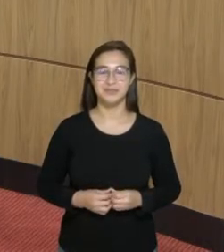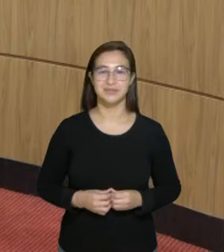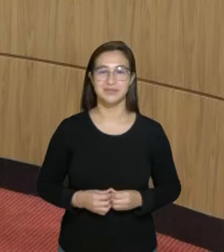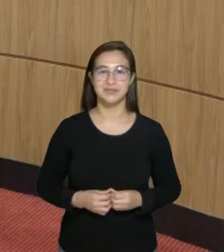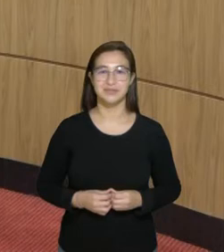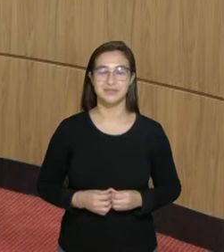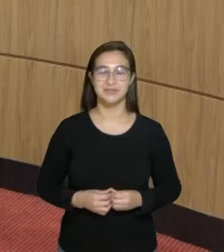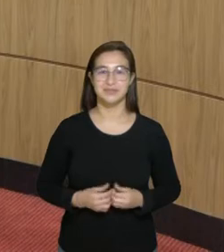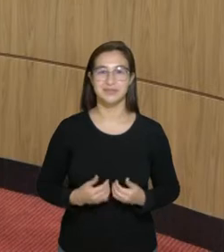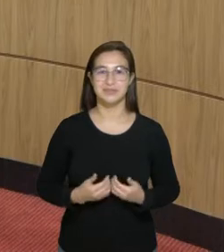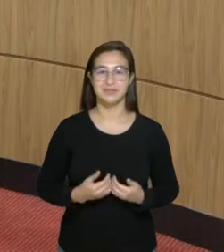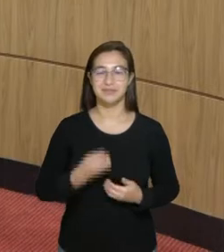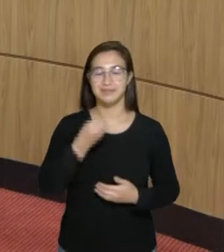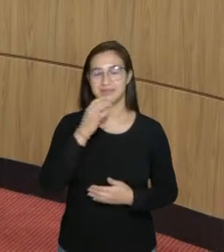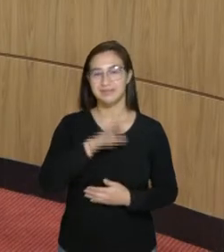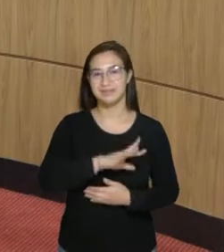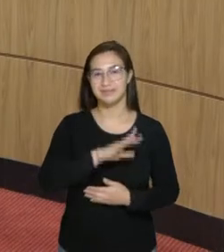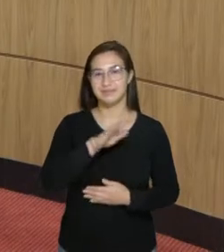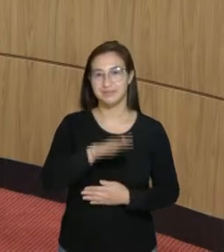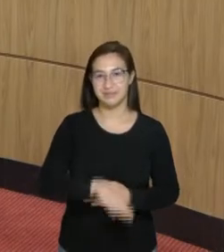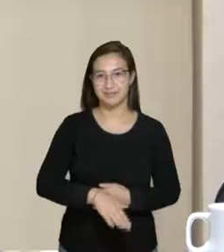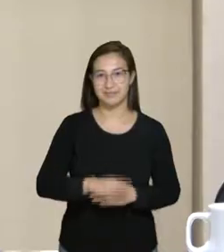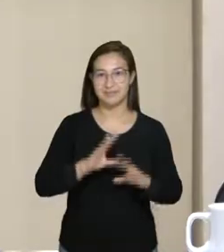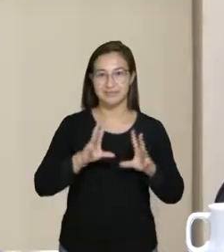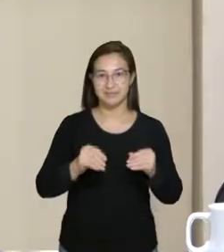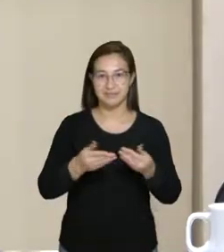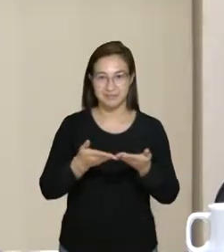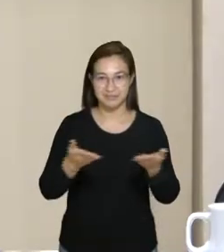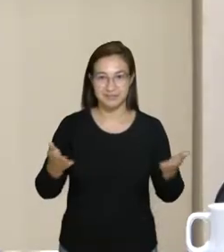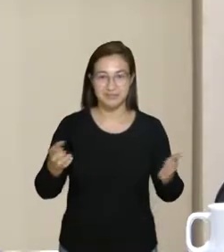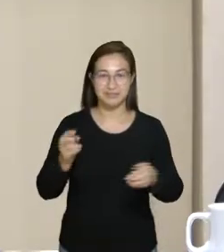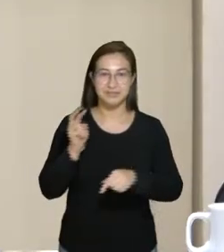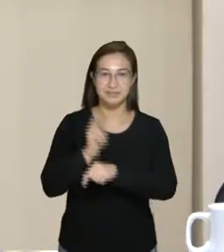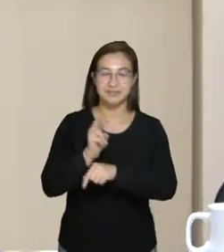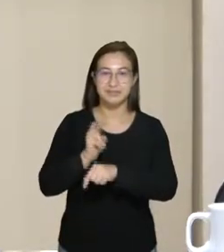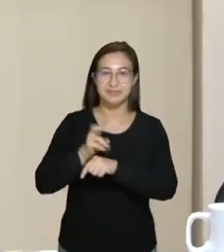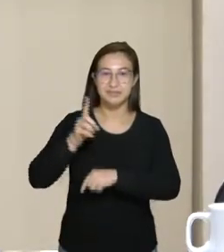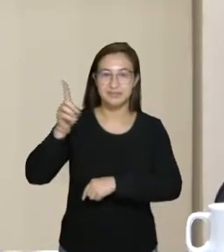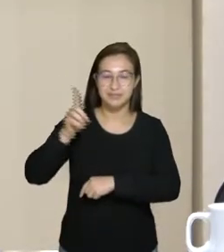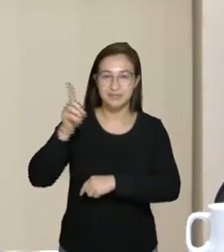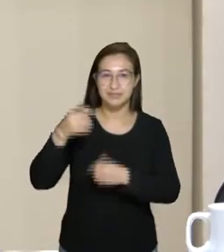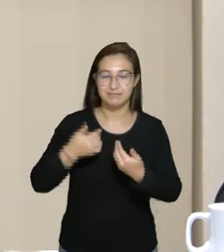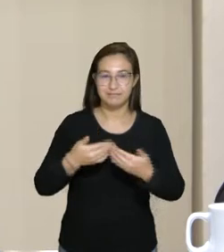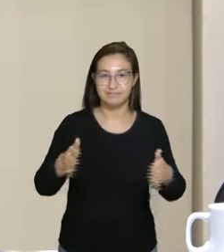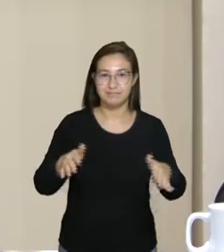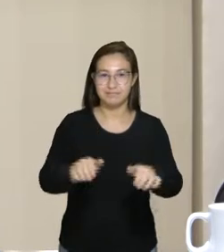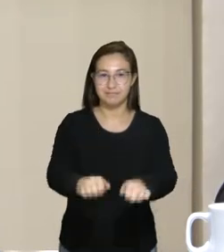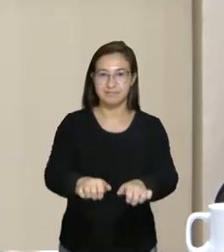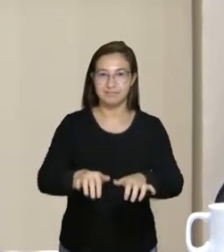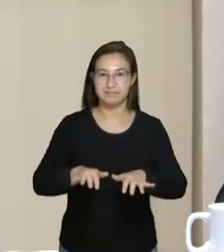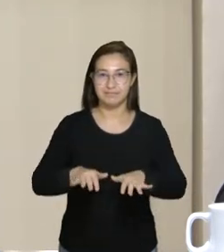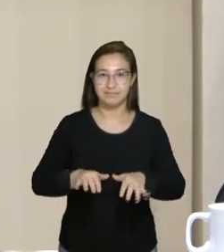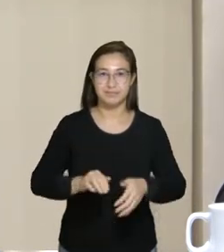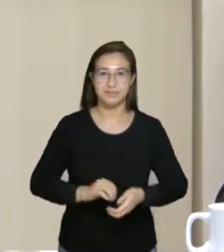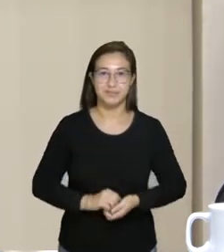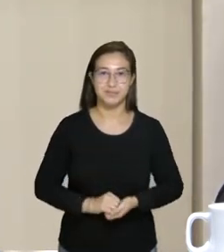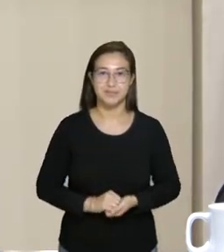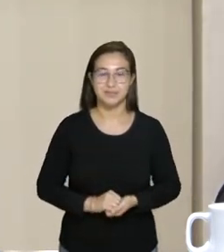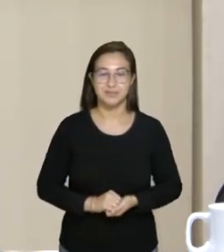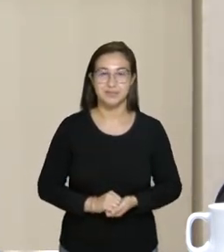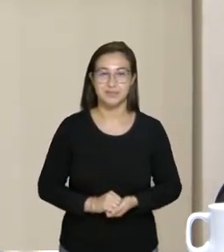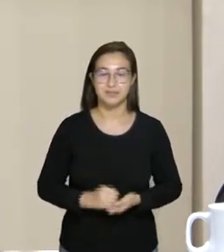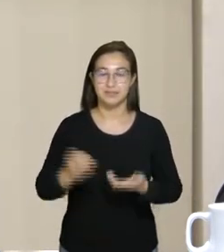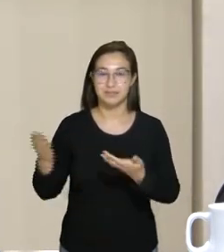Dando uma boa tarde a todos. Sob a proteção de Deus, declaro aberta a presente sessão